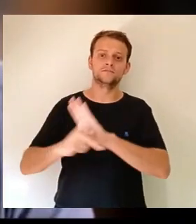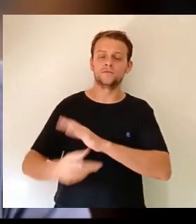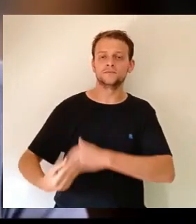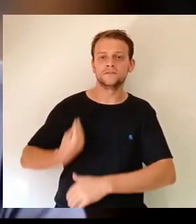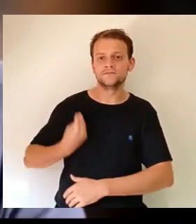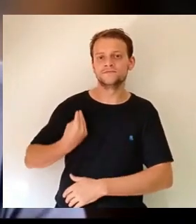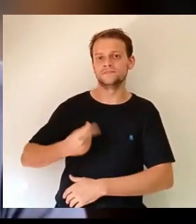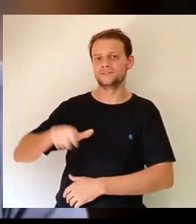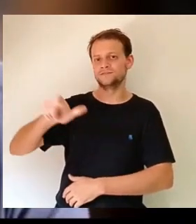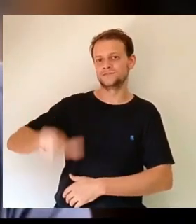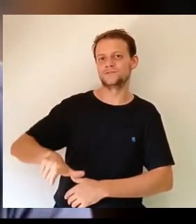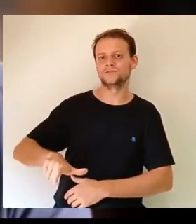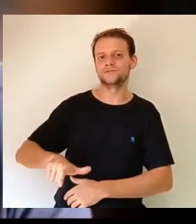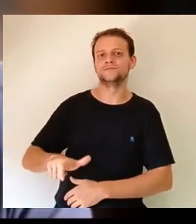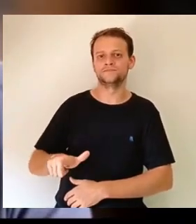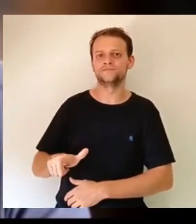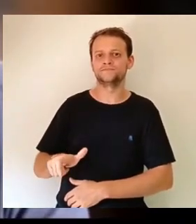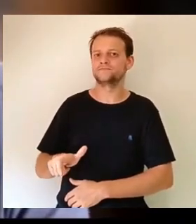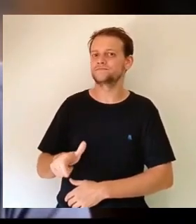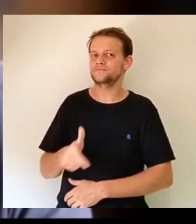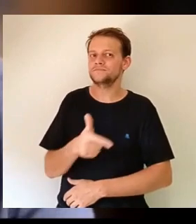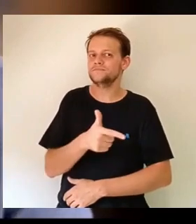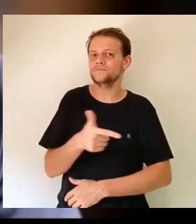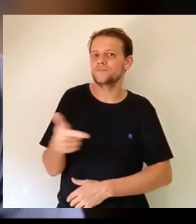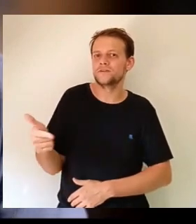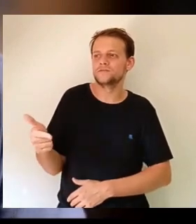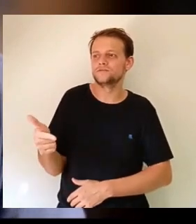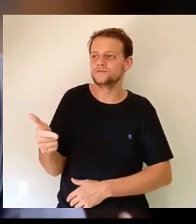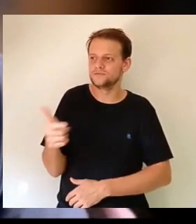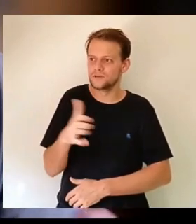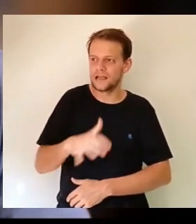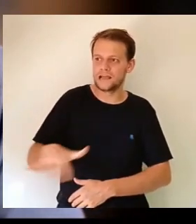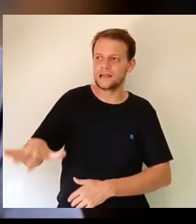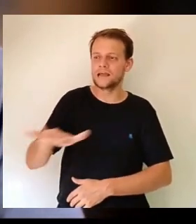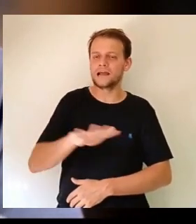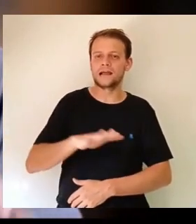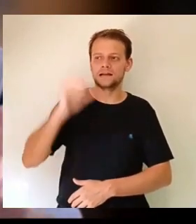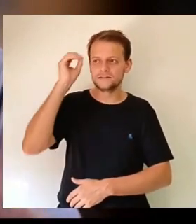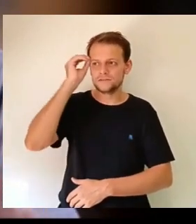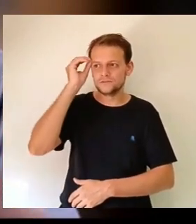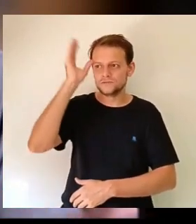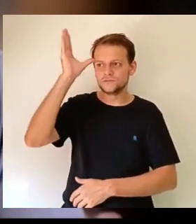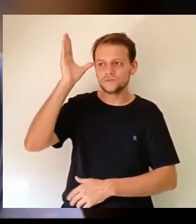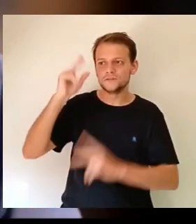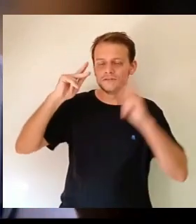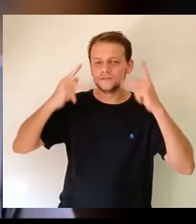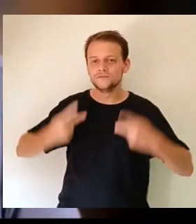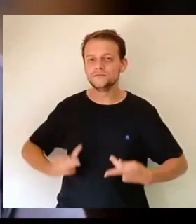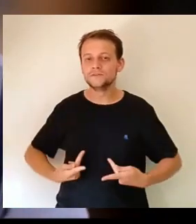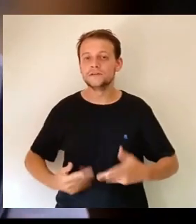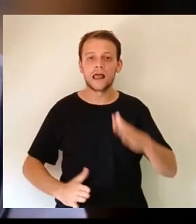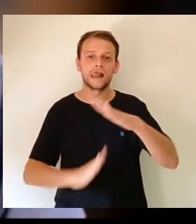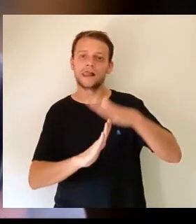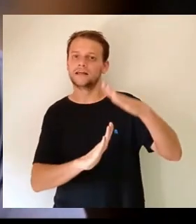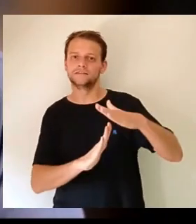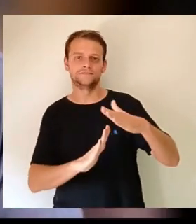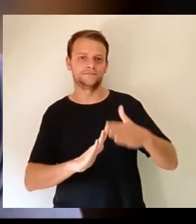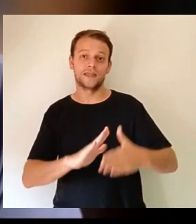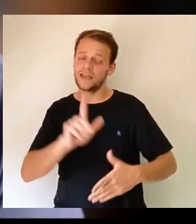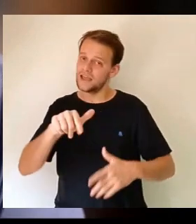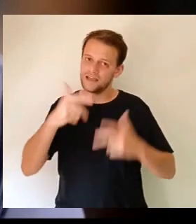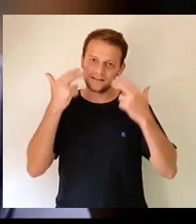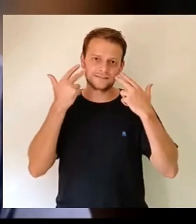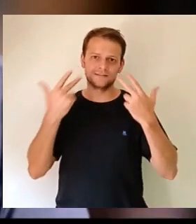bem transversal da vida da pessoa. Então, você não vai ter um campo do conhecimento humano que